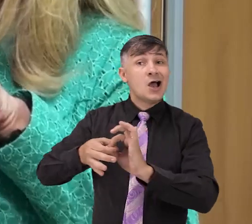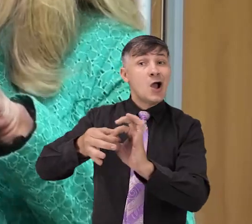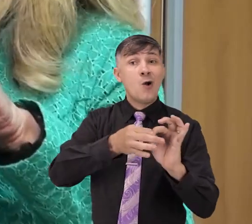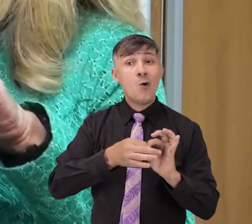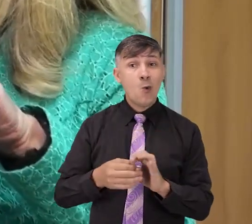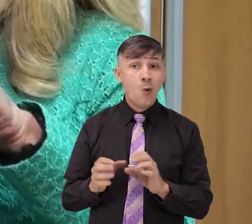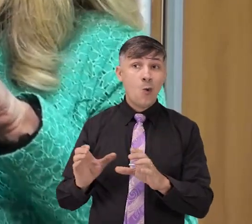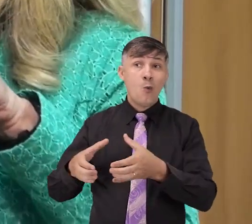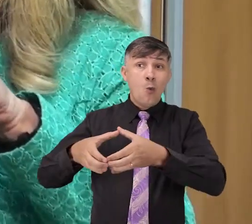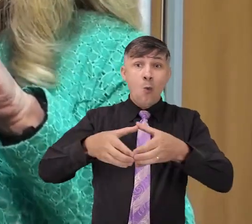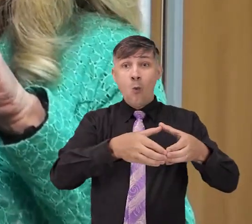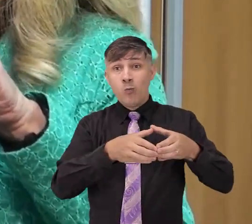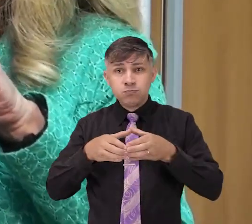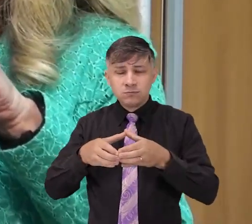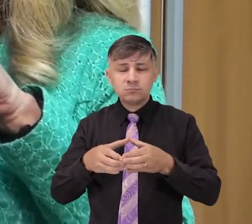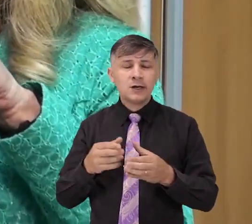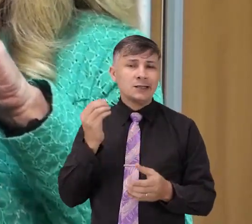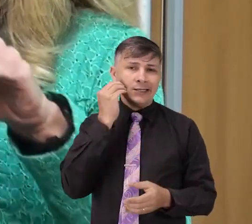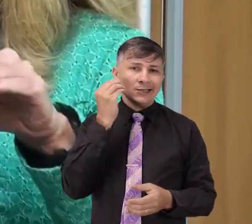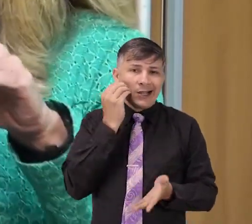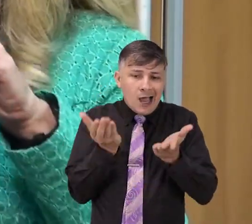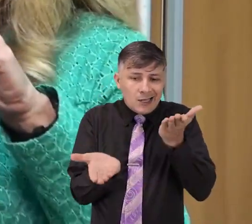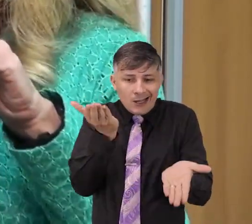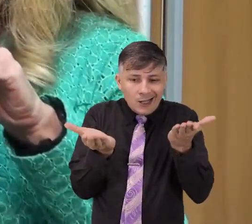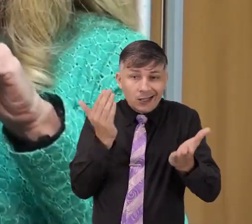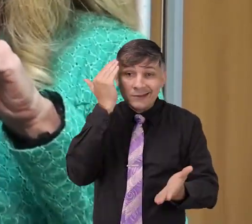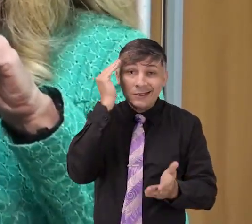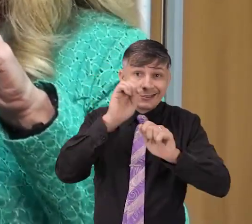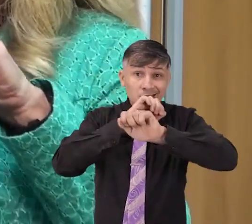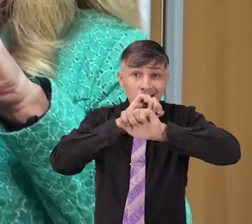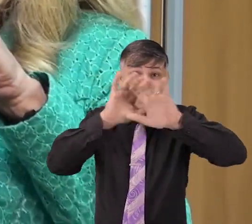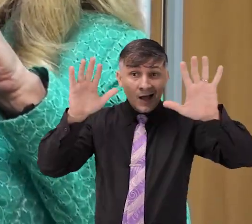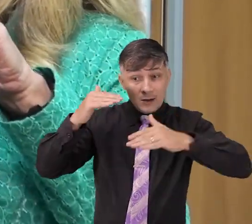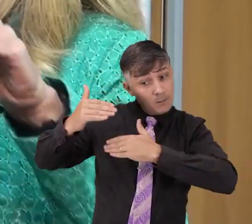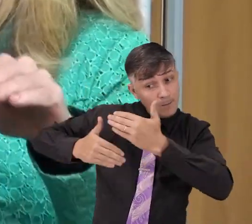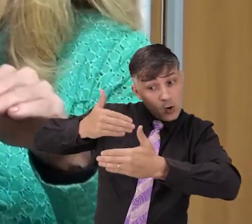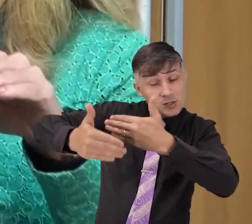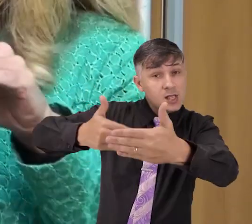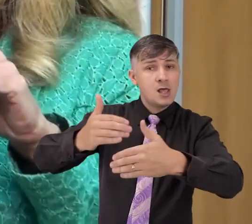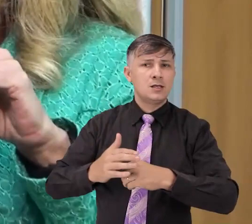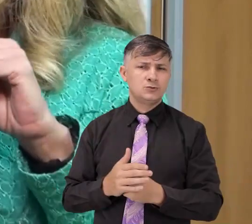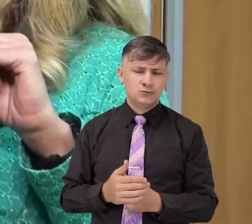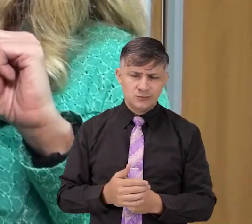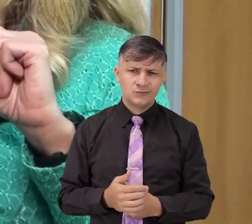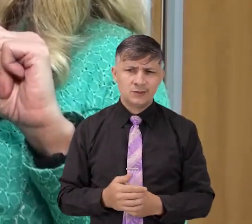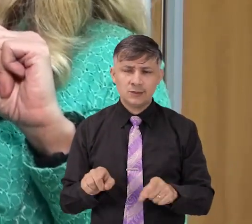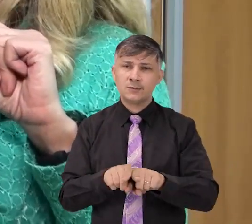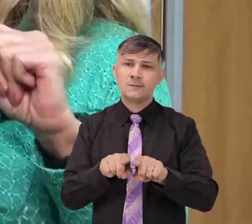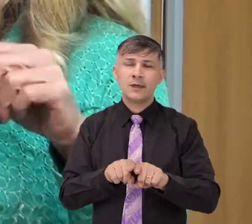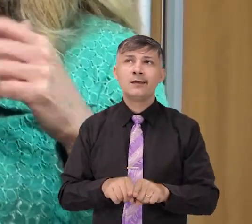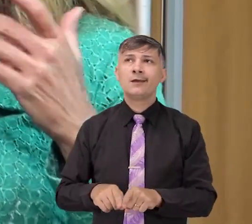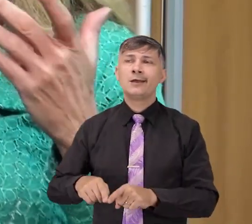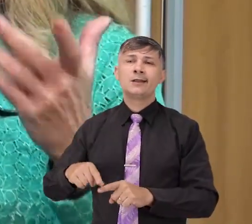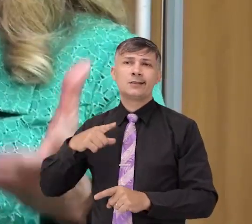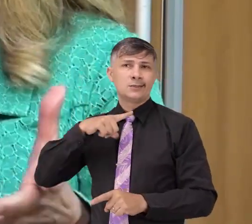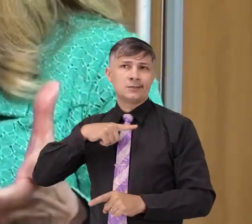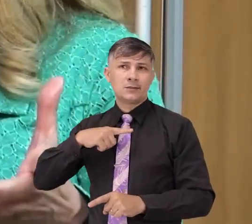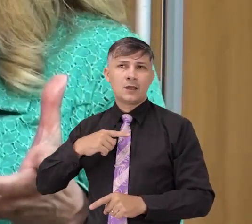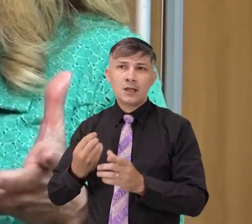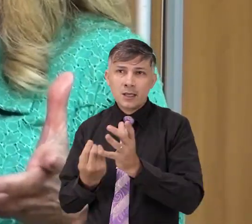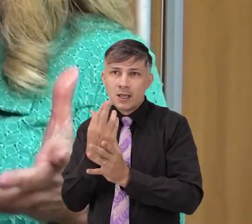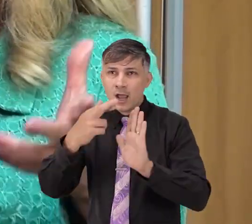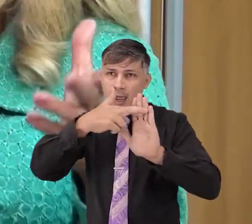a equilibrar mais esse processo de entendimento, esse processo de